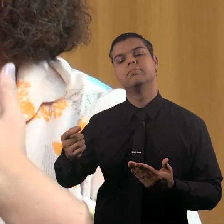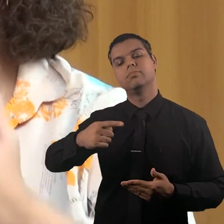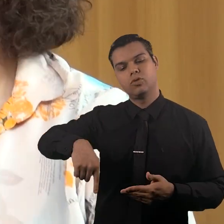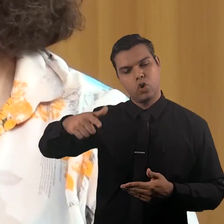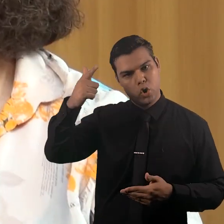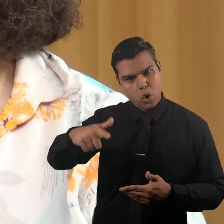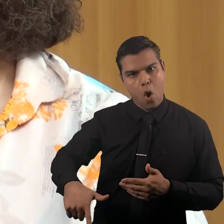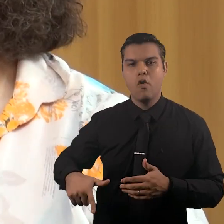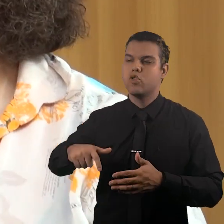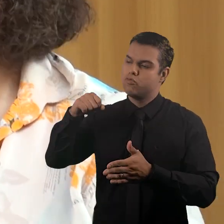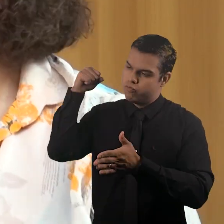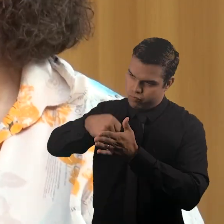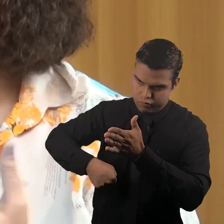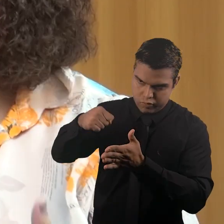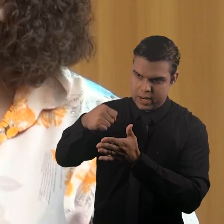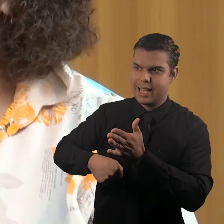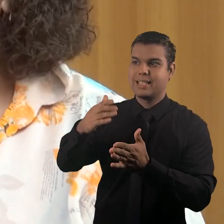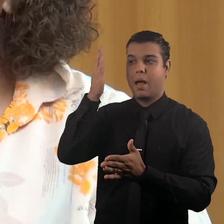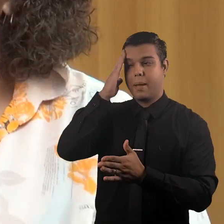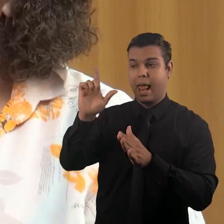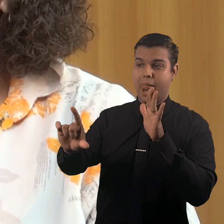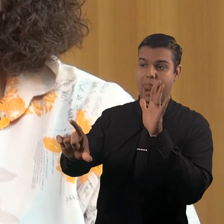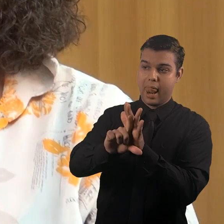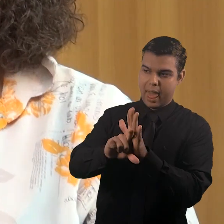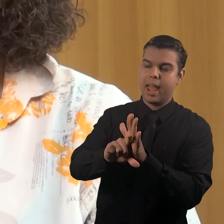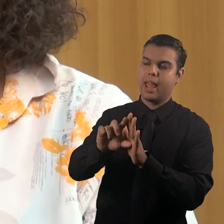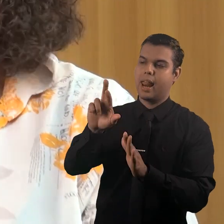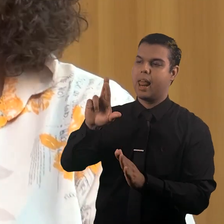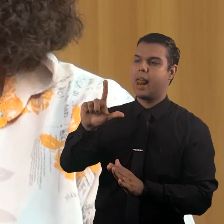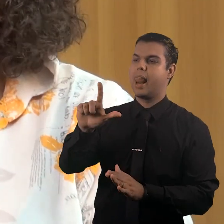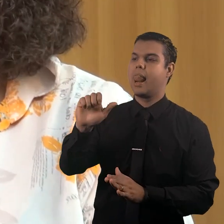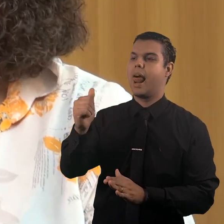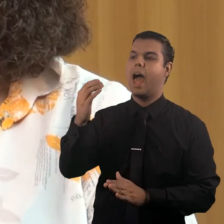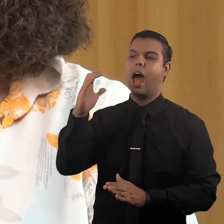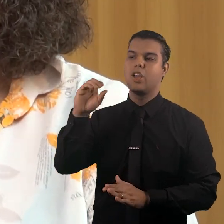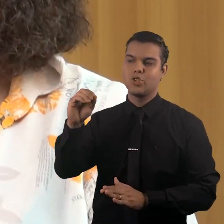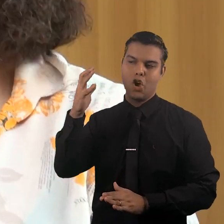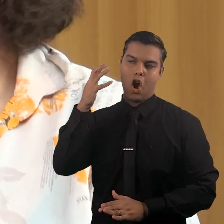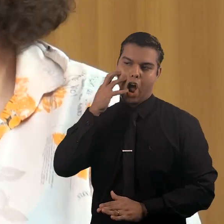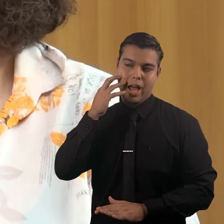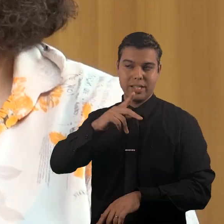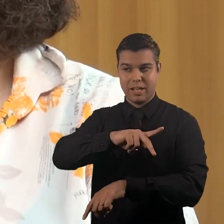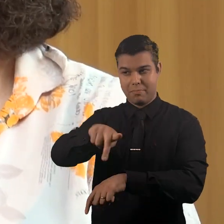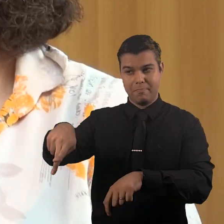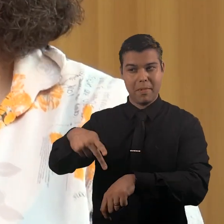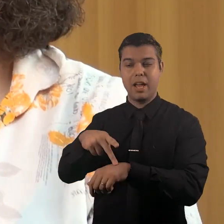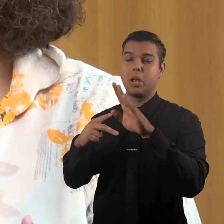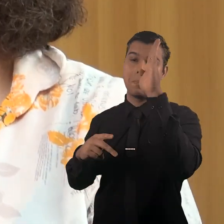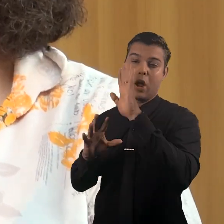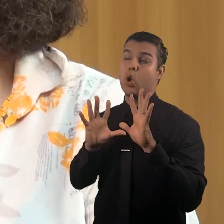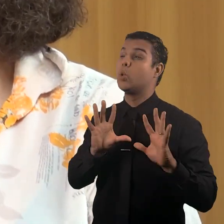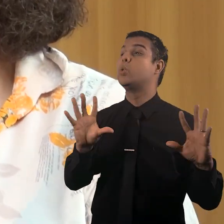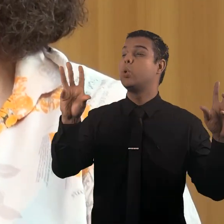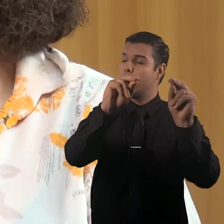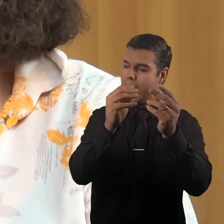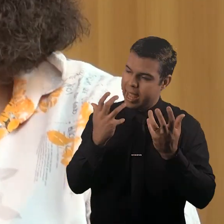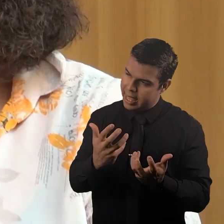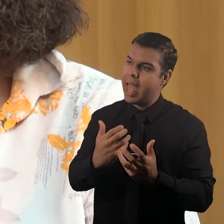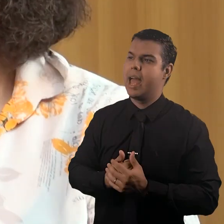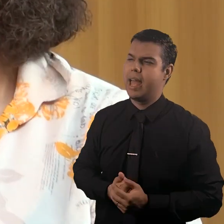para uma nova batalha para fazer com que a Lei Laço Rosa seja uma realidade em todo o país. Porque é uma coisa tão óbvia, né? É uma coisa